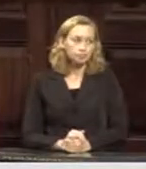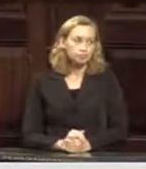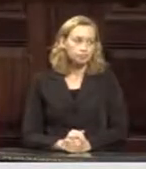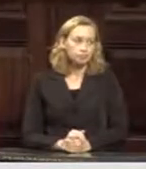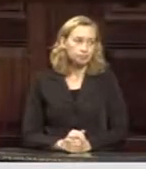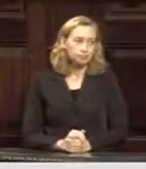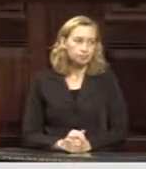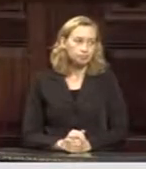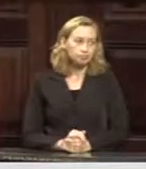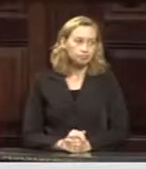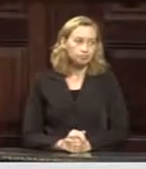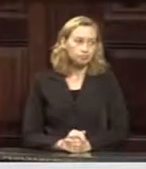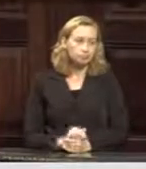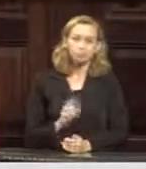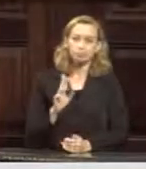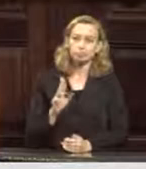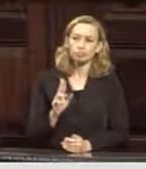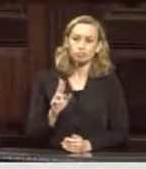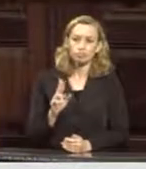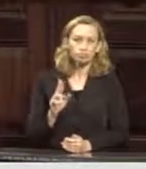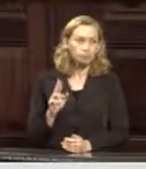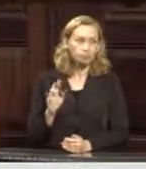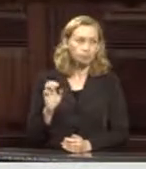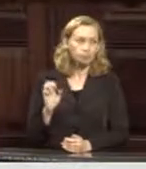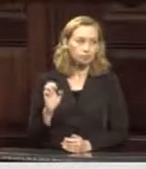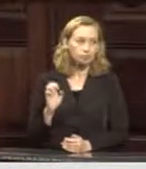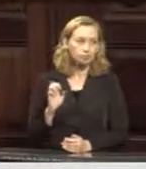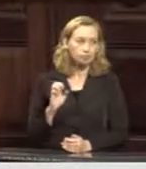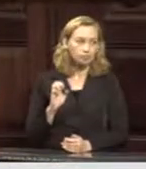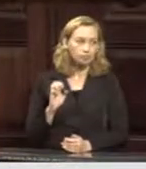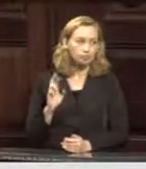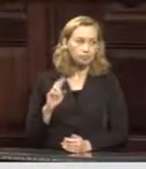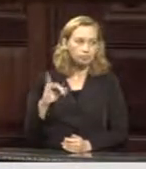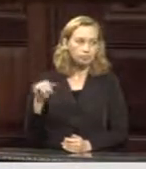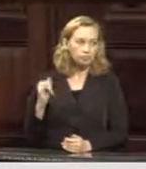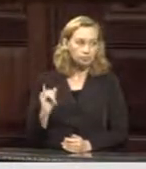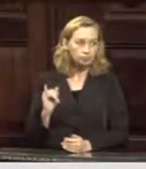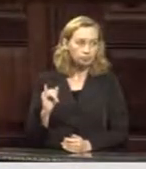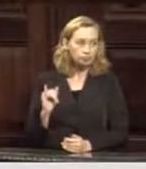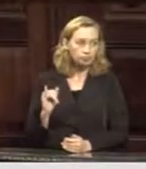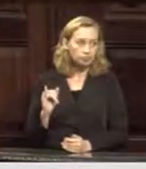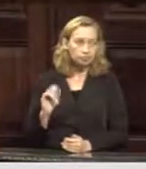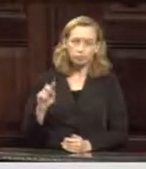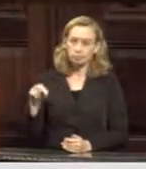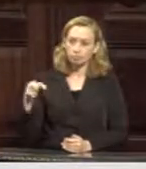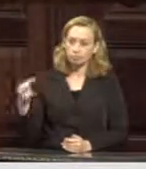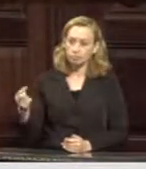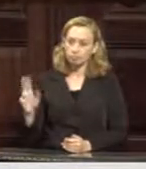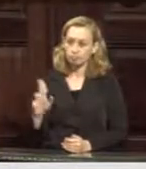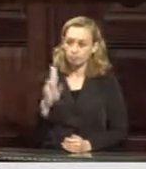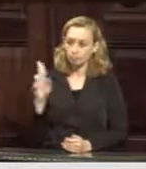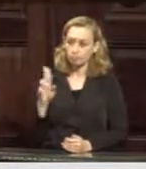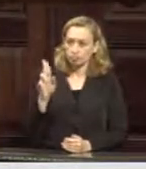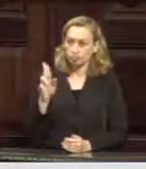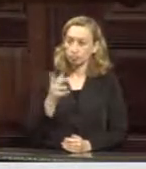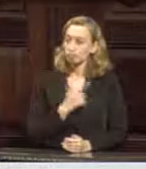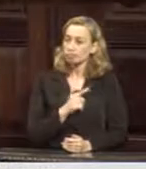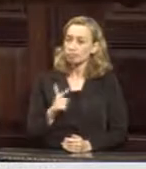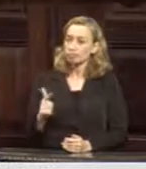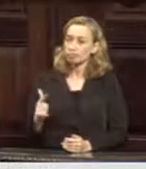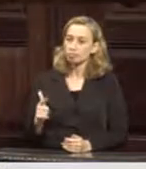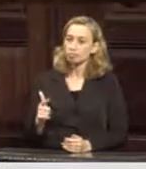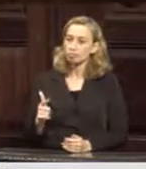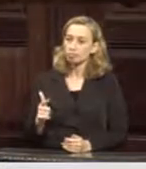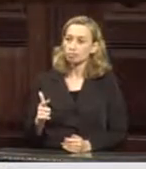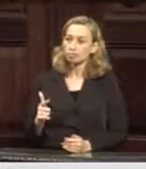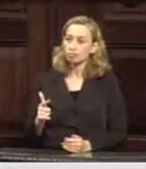Entretanto, para a UERJ, sobretudo para o ENF e para o ESO, ainda não tem o percentual